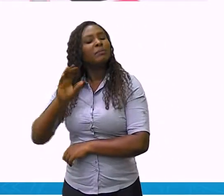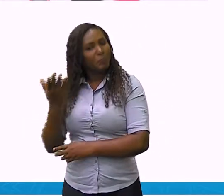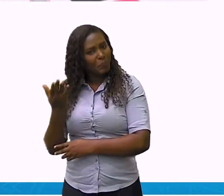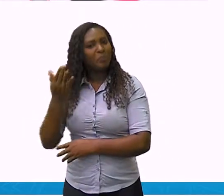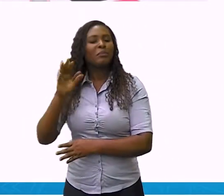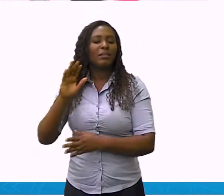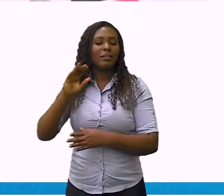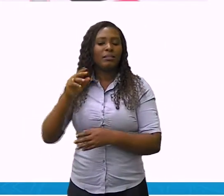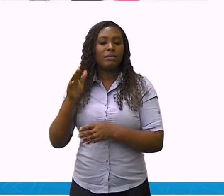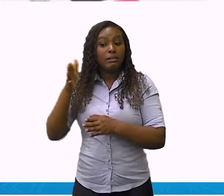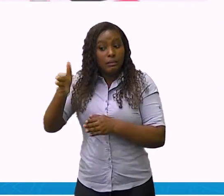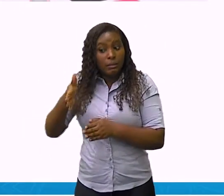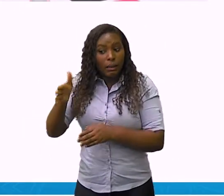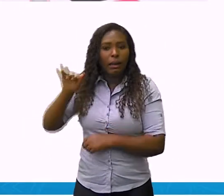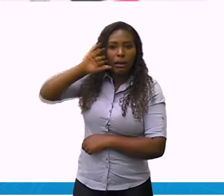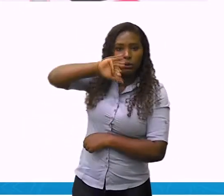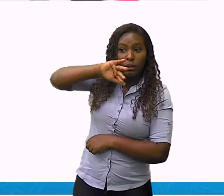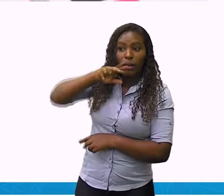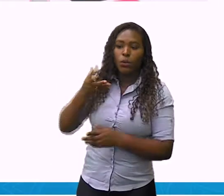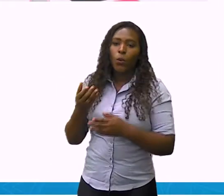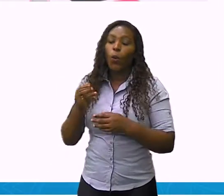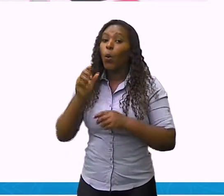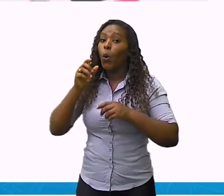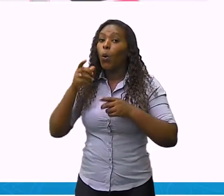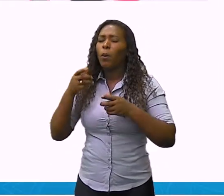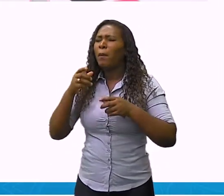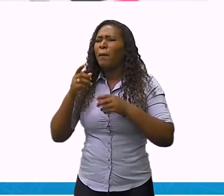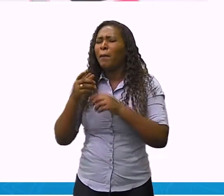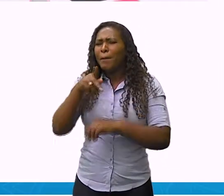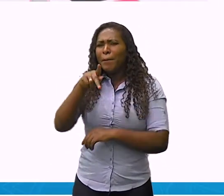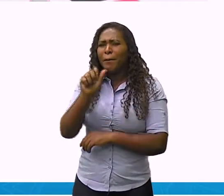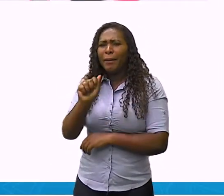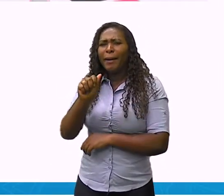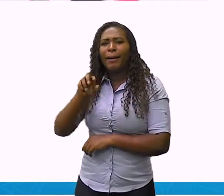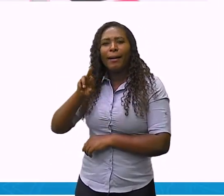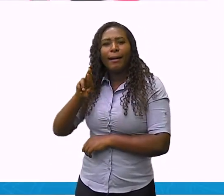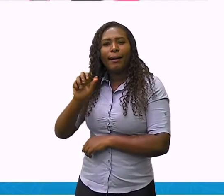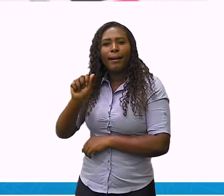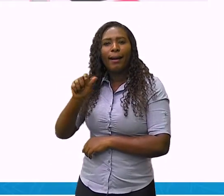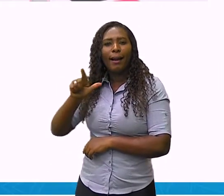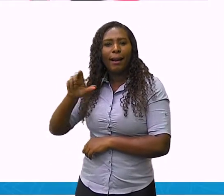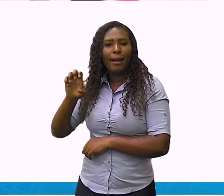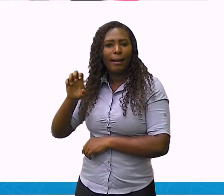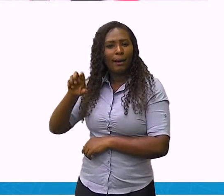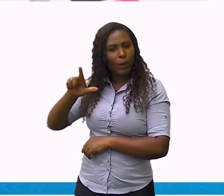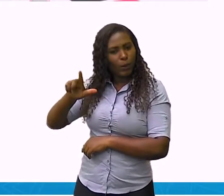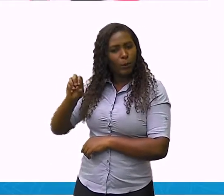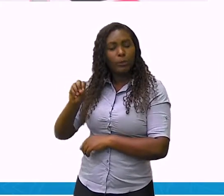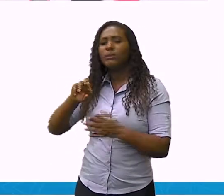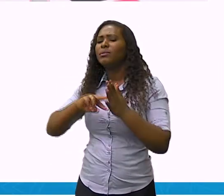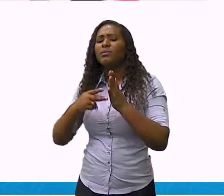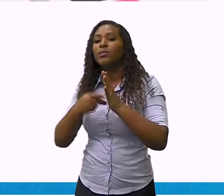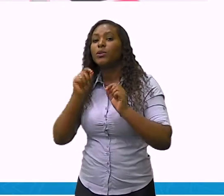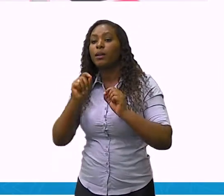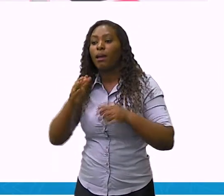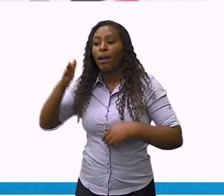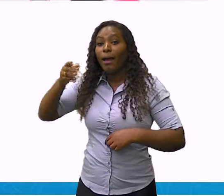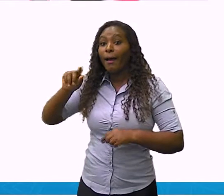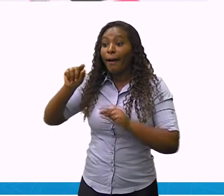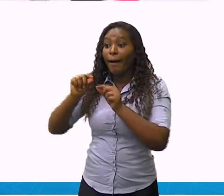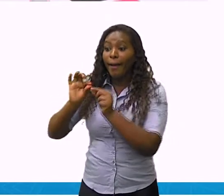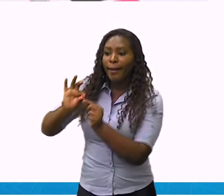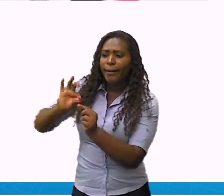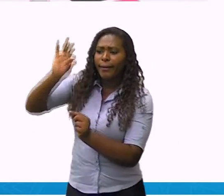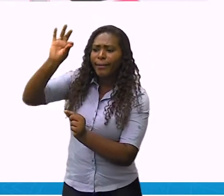2 pares de lados paralelos. Pensando assim, vamos ver. Vejam, quais são